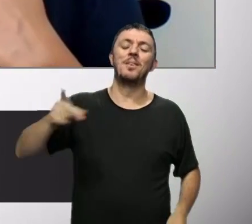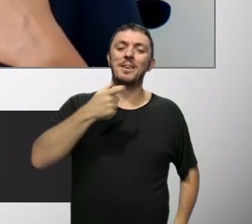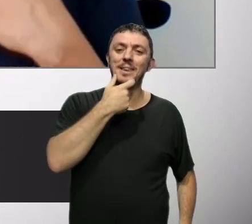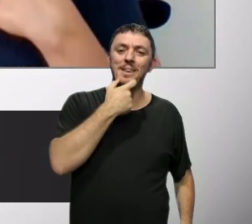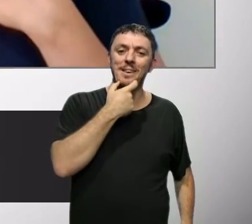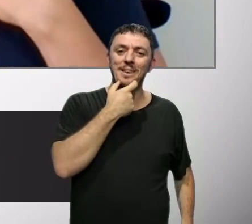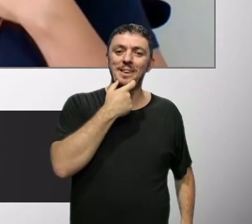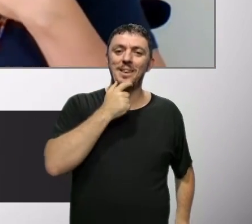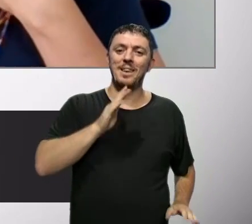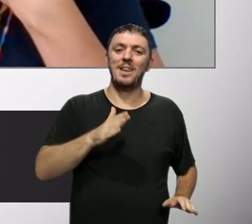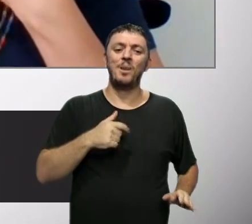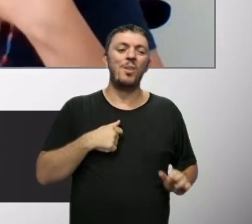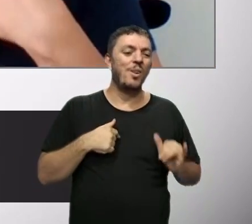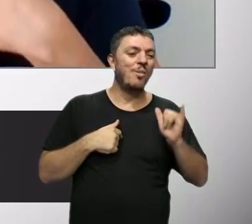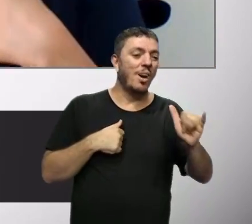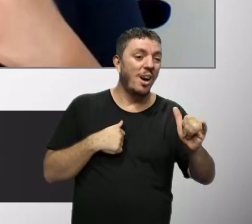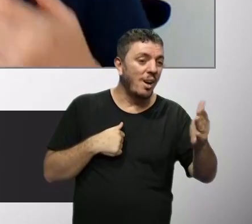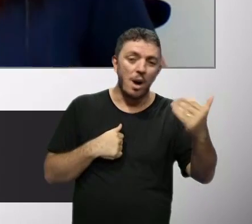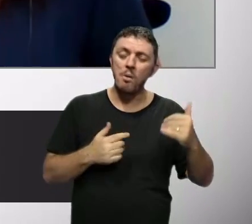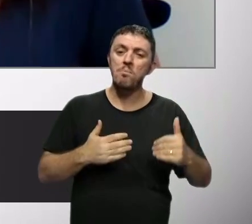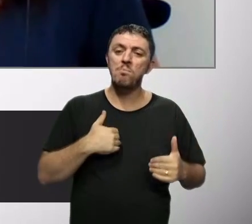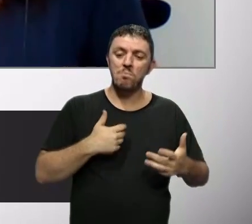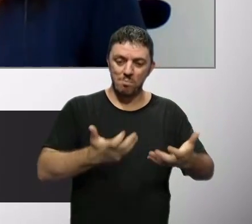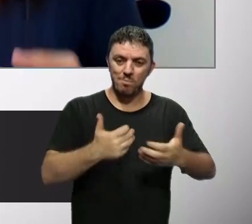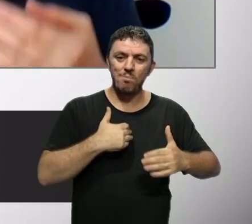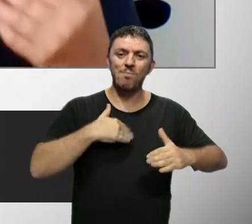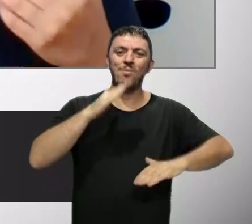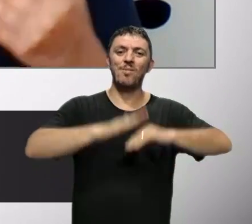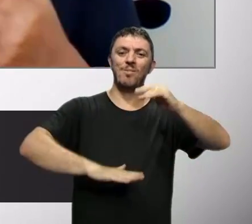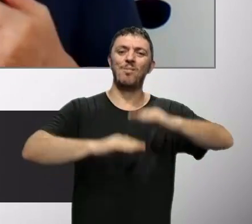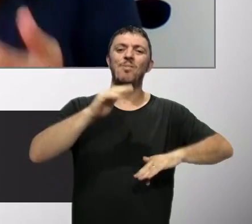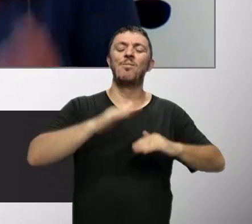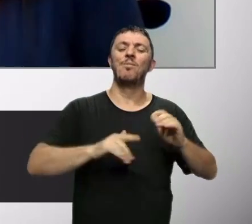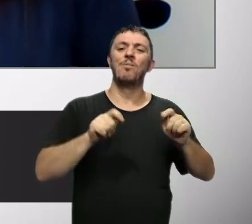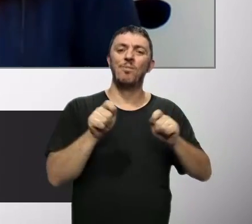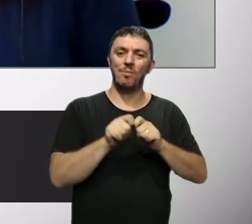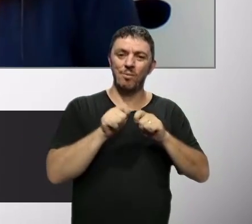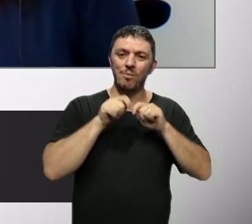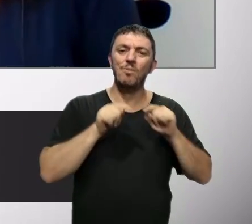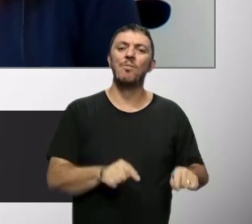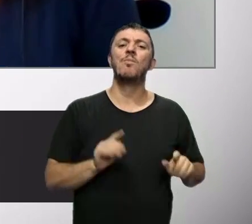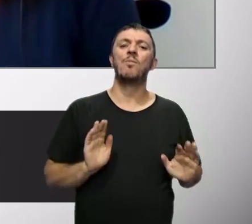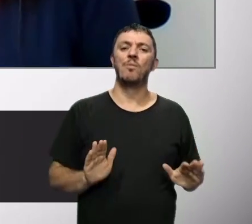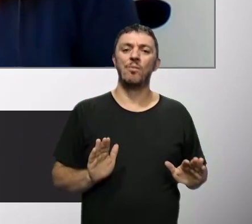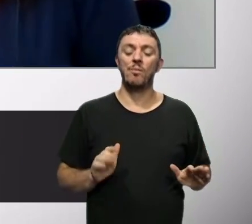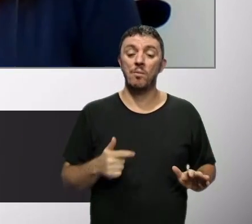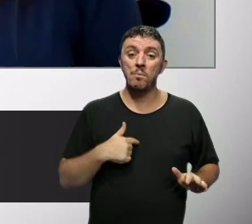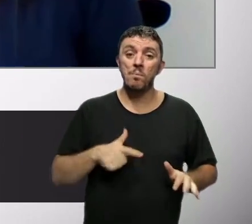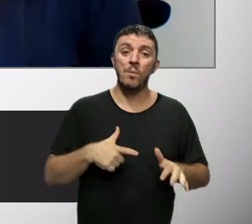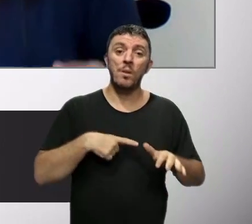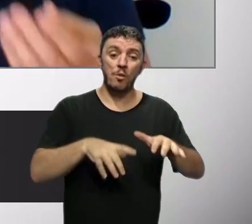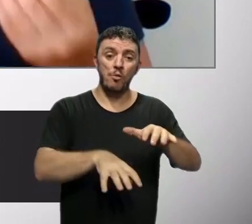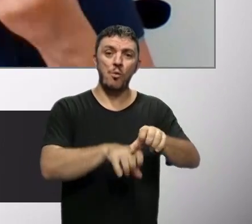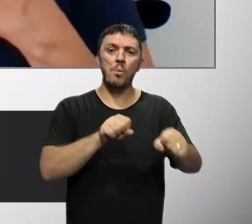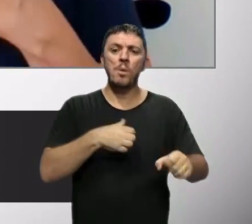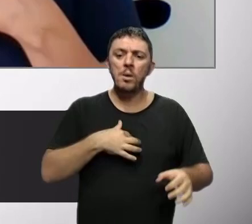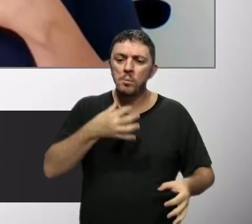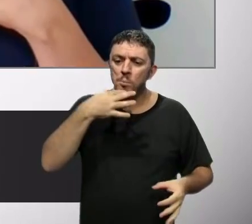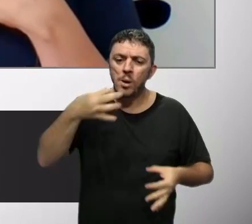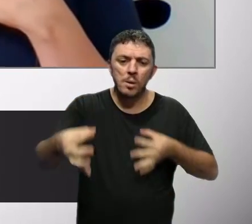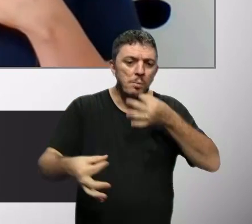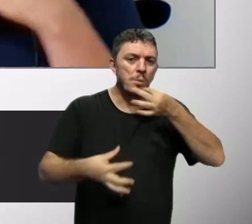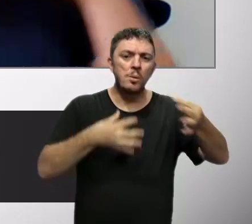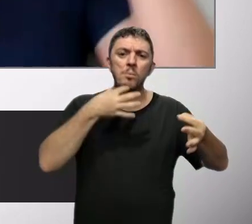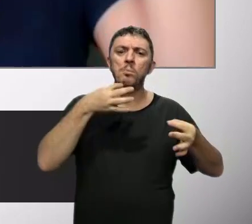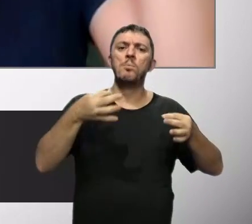fazer. Né? Então, tudo que eu falo nas minhas formações, tudo que eu comento nas minhas formações, não é no lugar